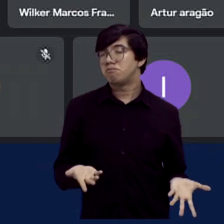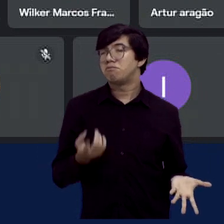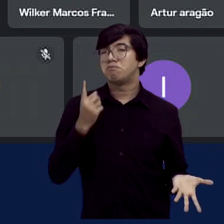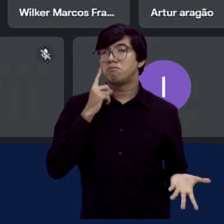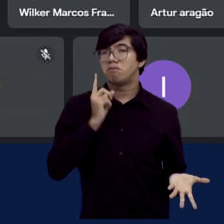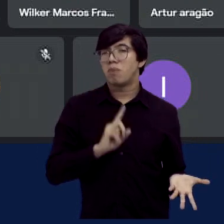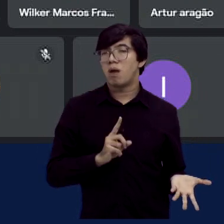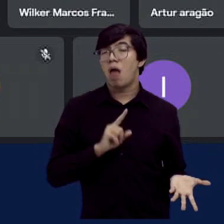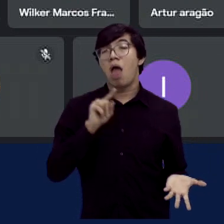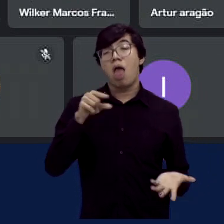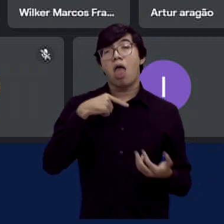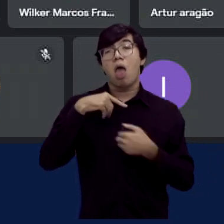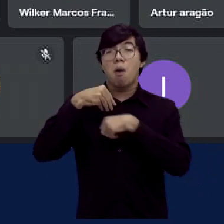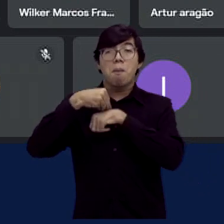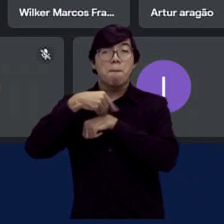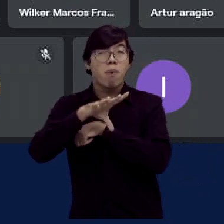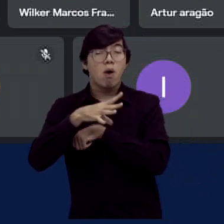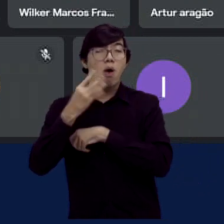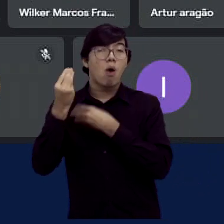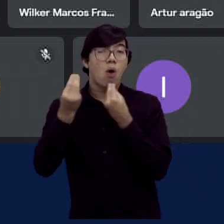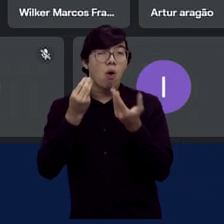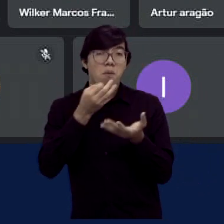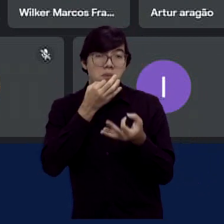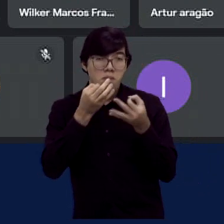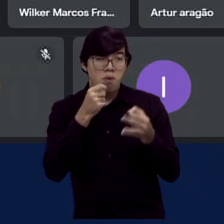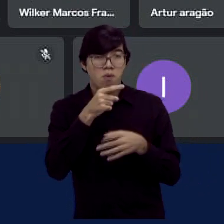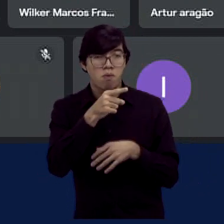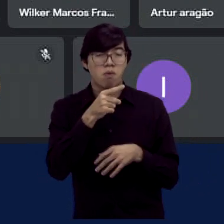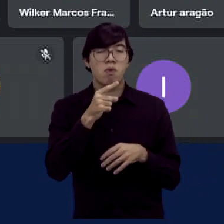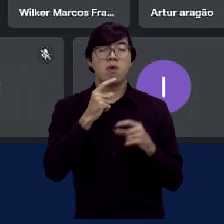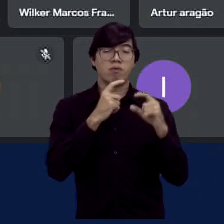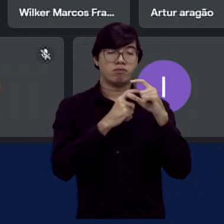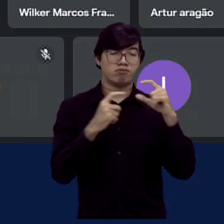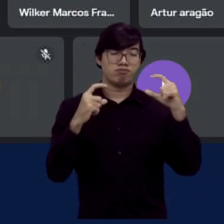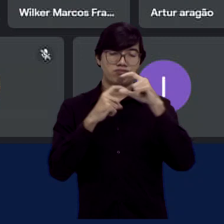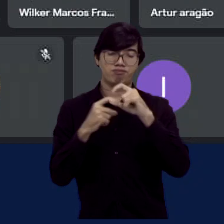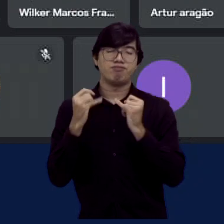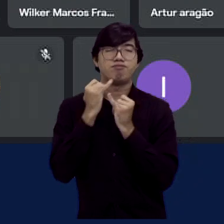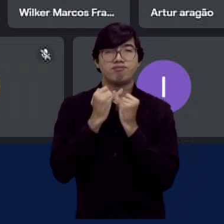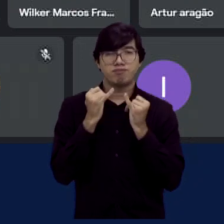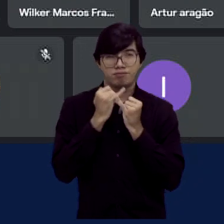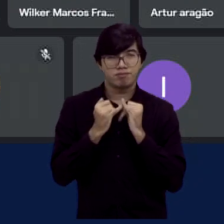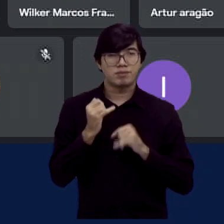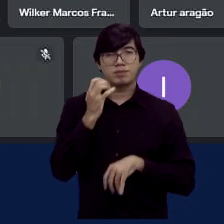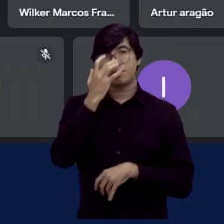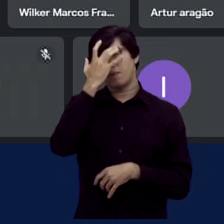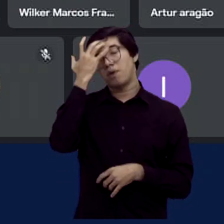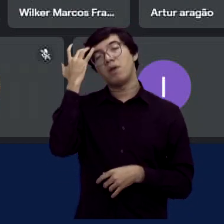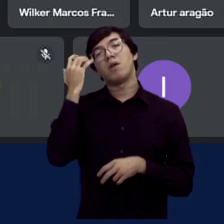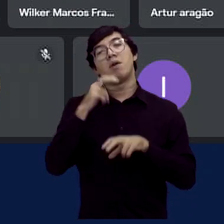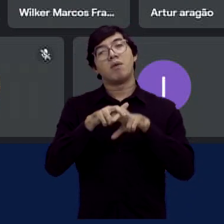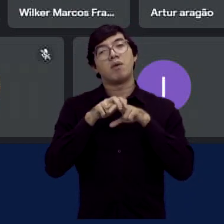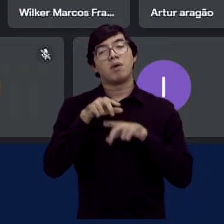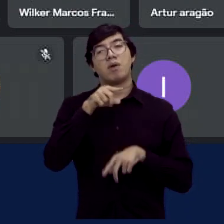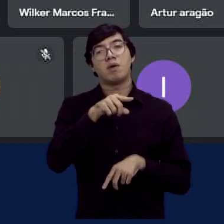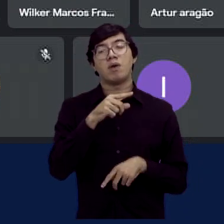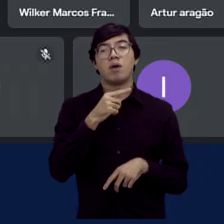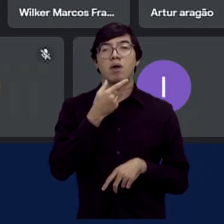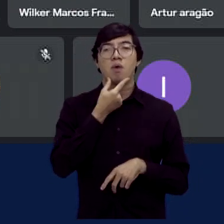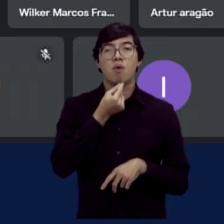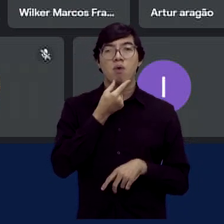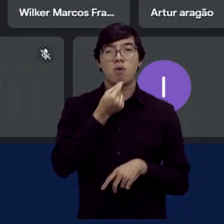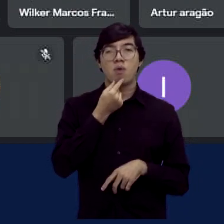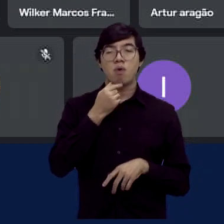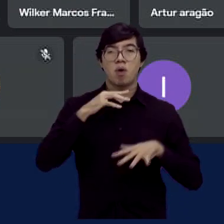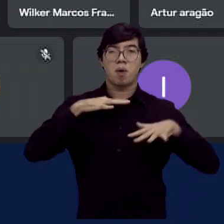quadrinhos. Certo? Então, você tem aí esse cara fazendo esse movimento, né? A ideia é que ele faça esse movimento,